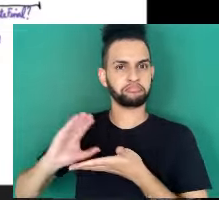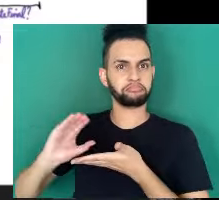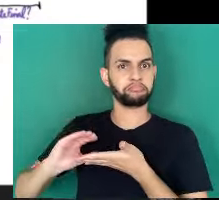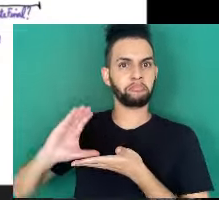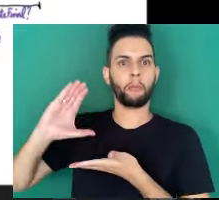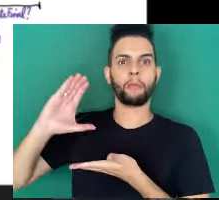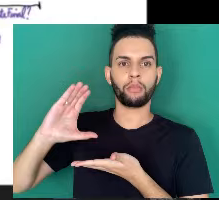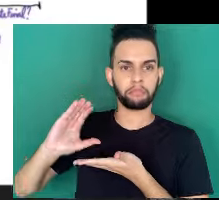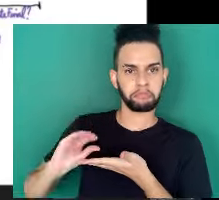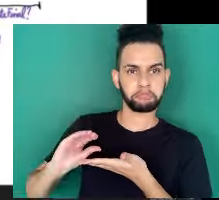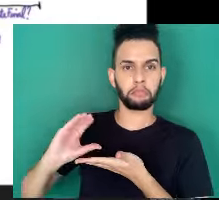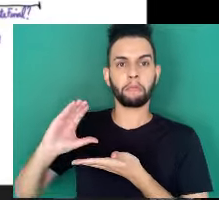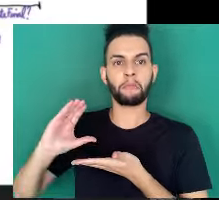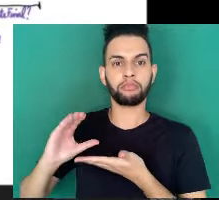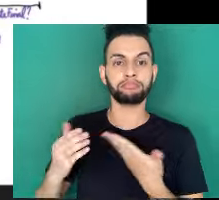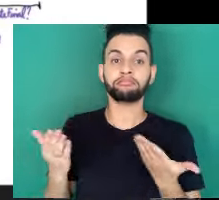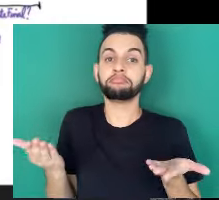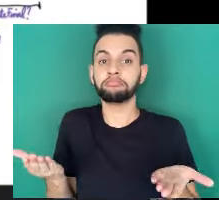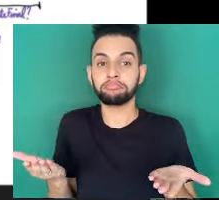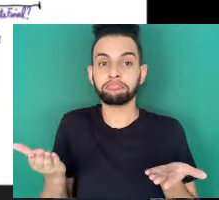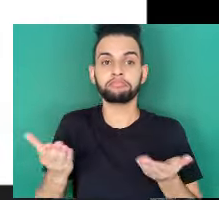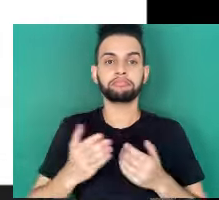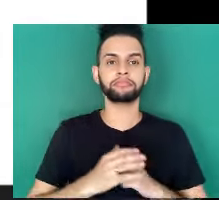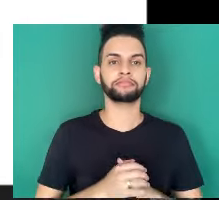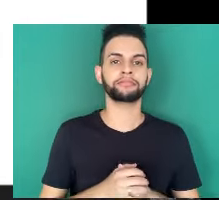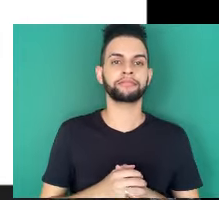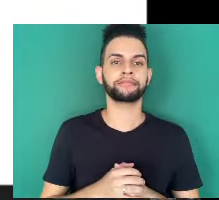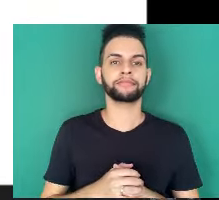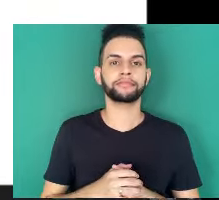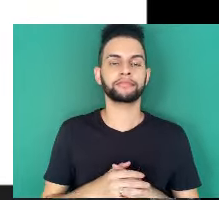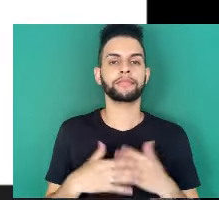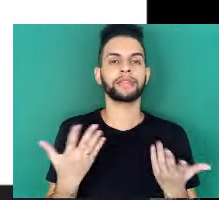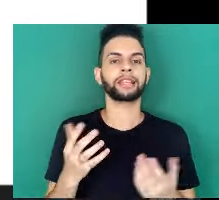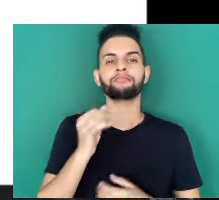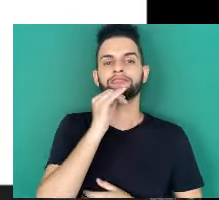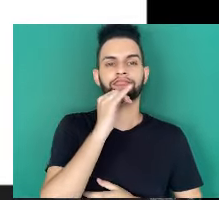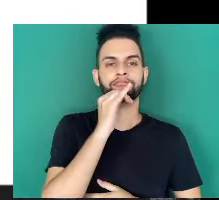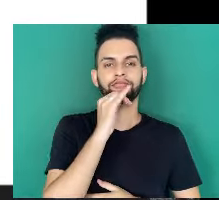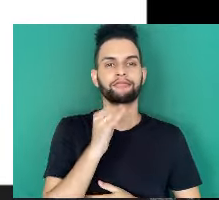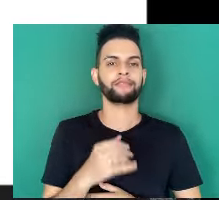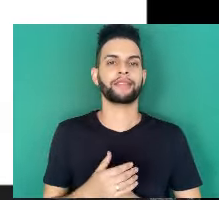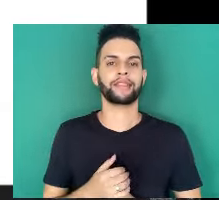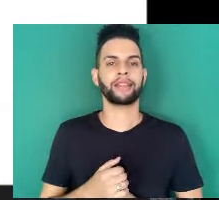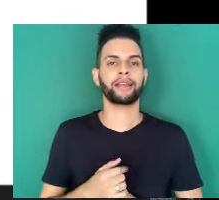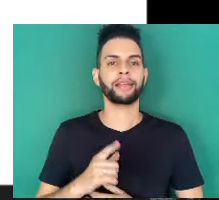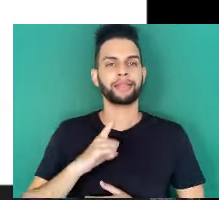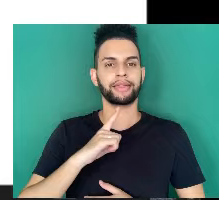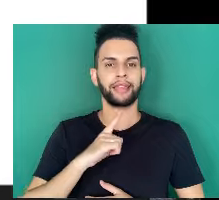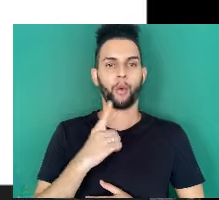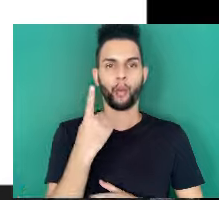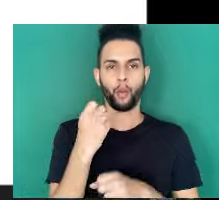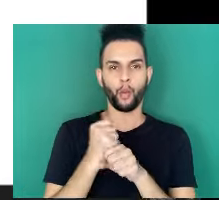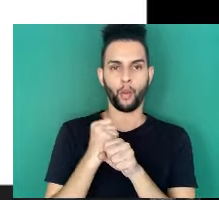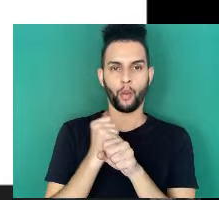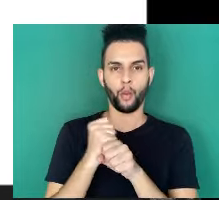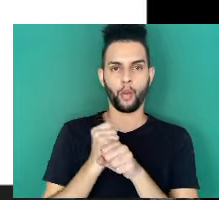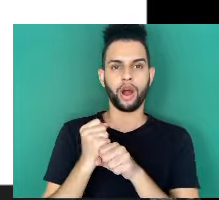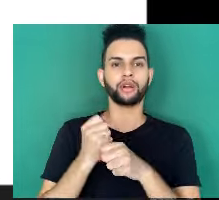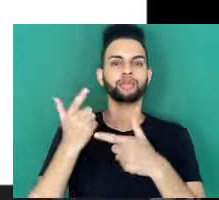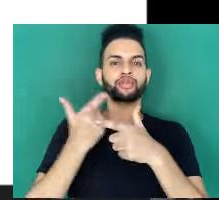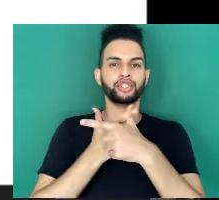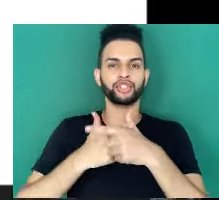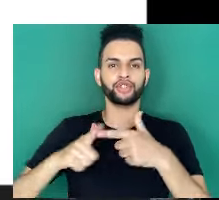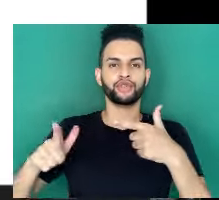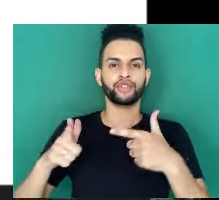eu vou ter um rendimento maior? Então, digamos que eu peguei agora um ano e dividi em